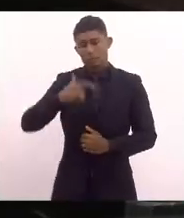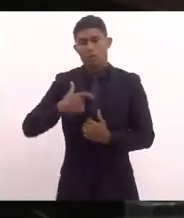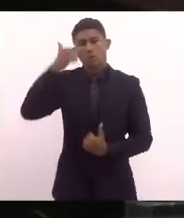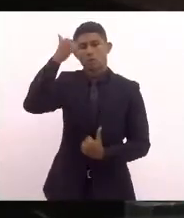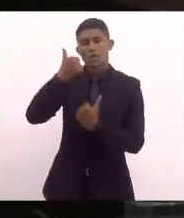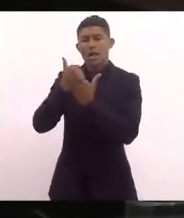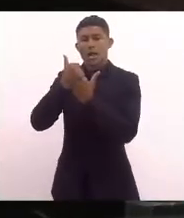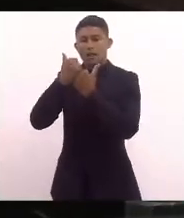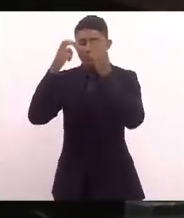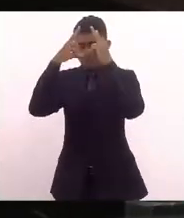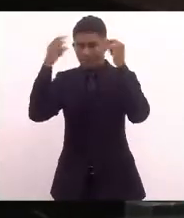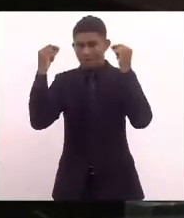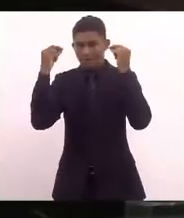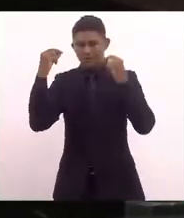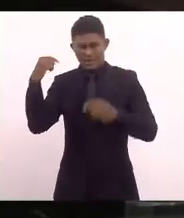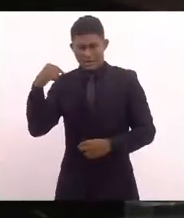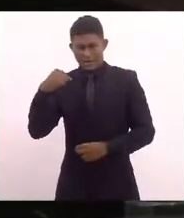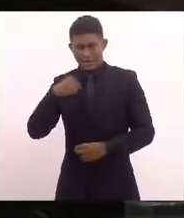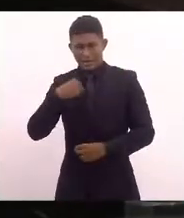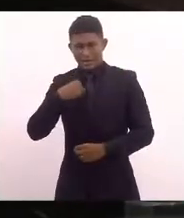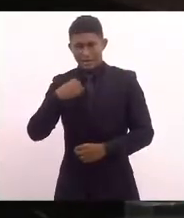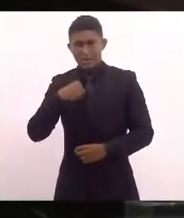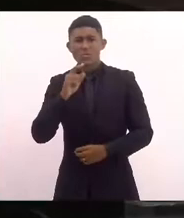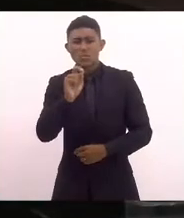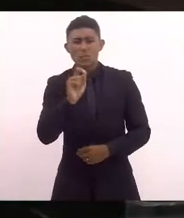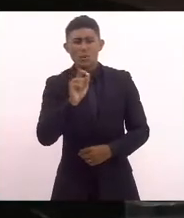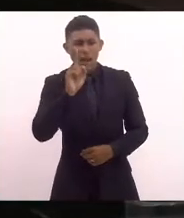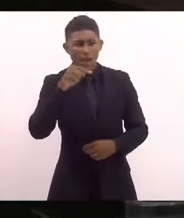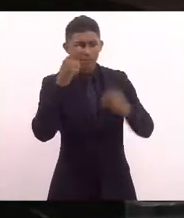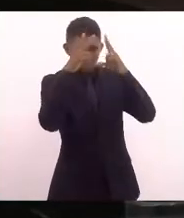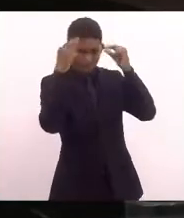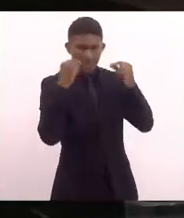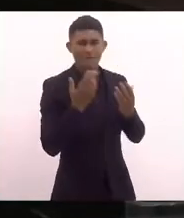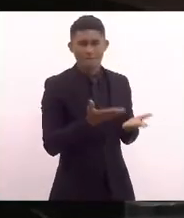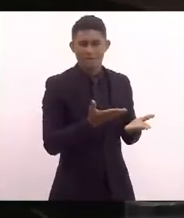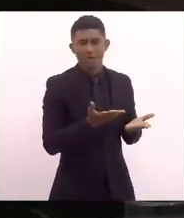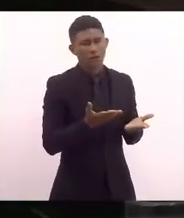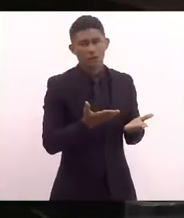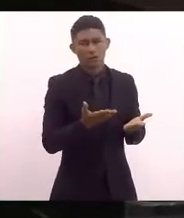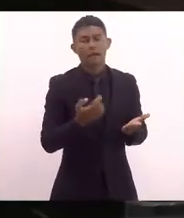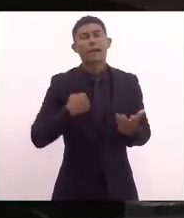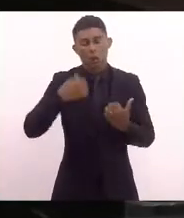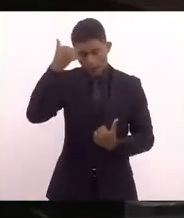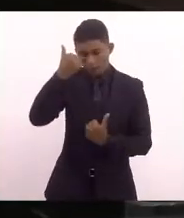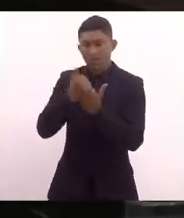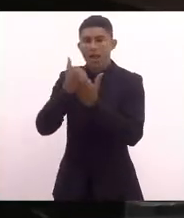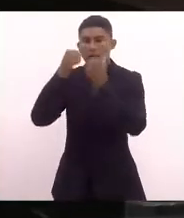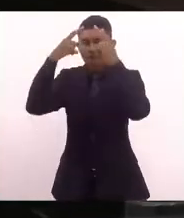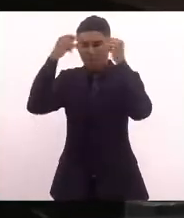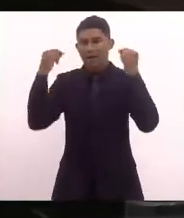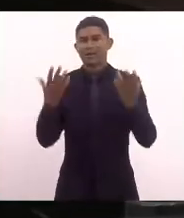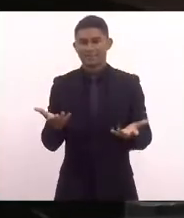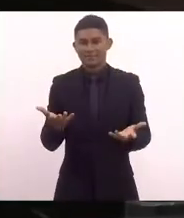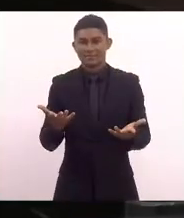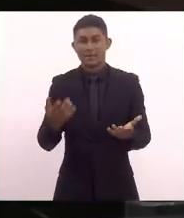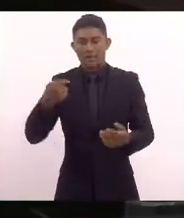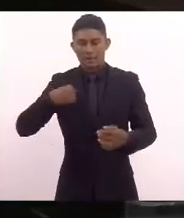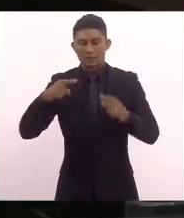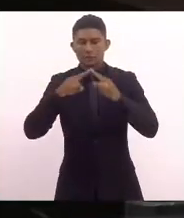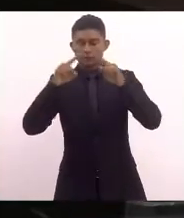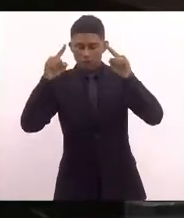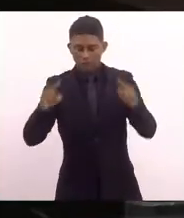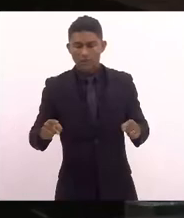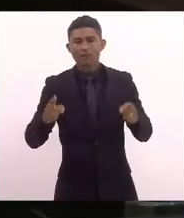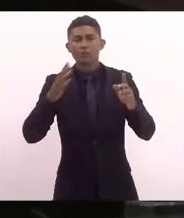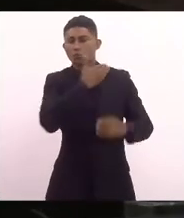sou técnica, viu, deputada? E tenho muita honra de ser auxiliar de enfermagem. Sou funcionária pública há